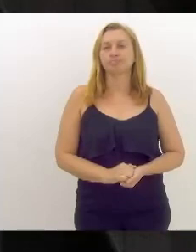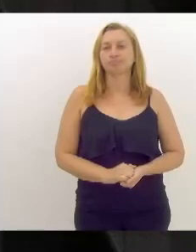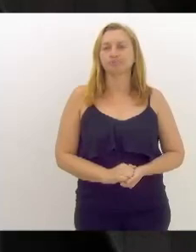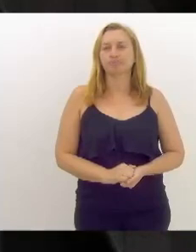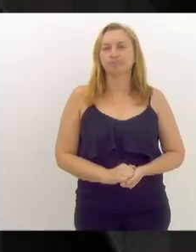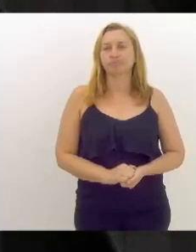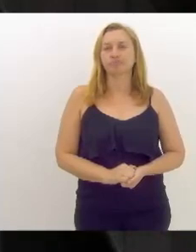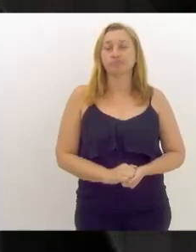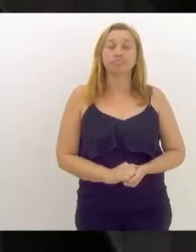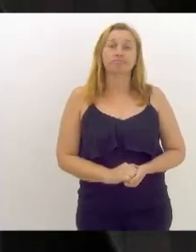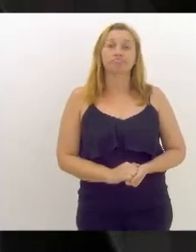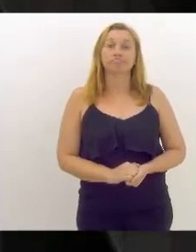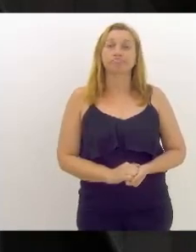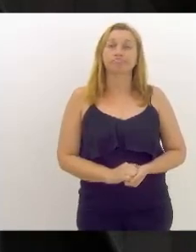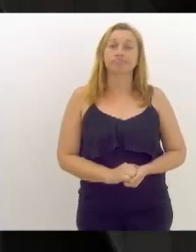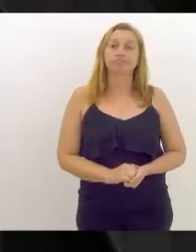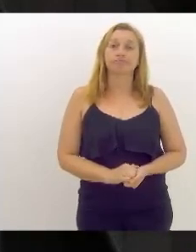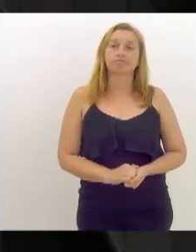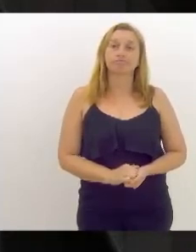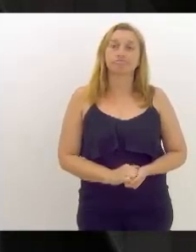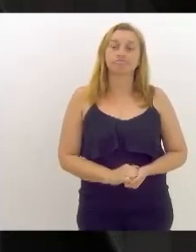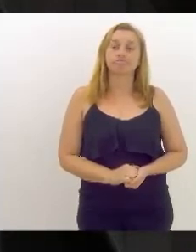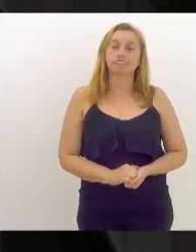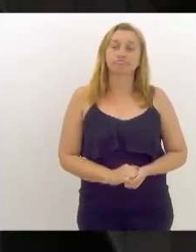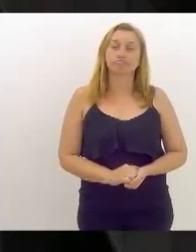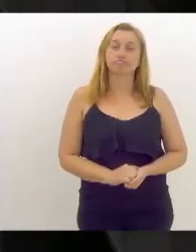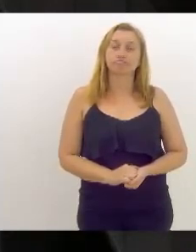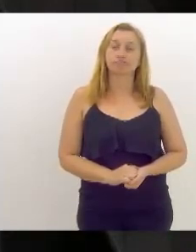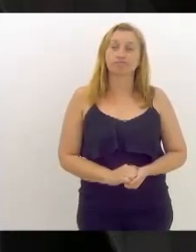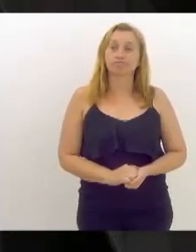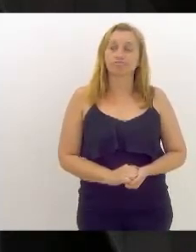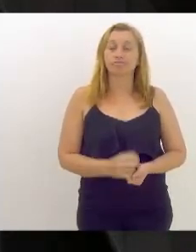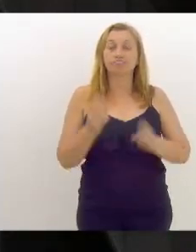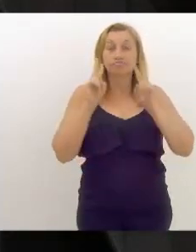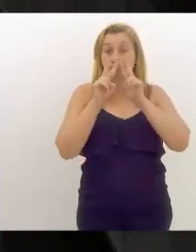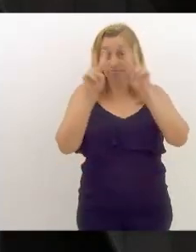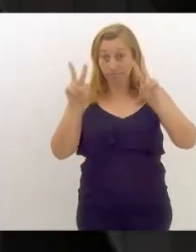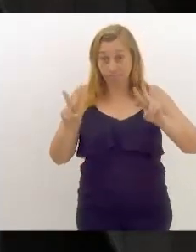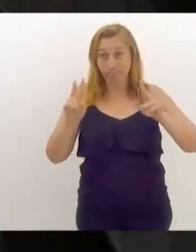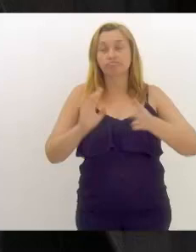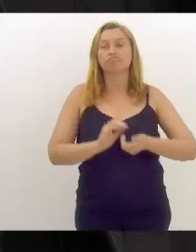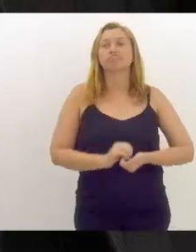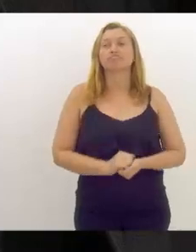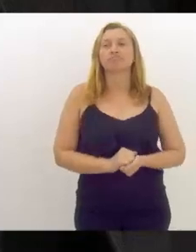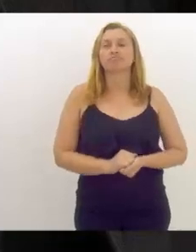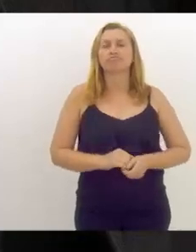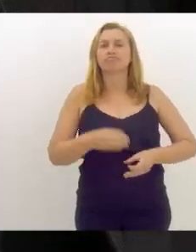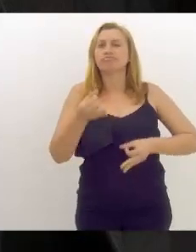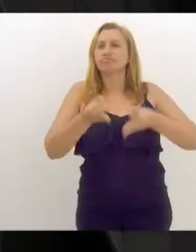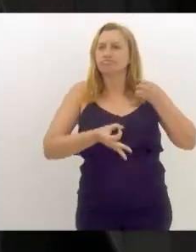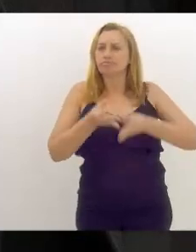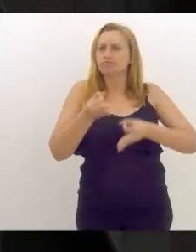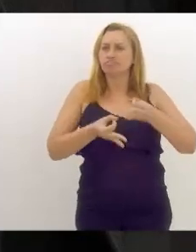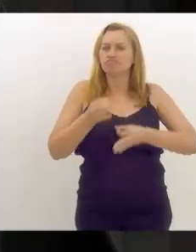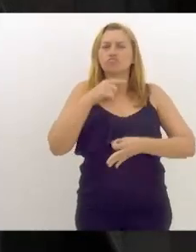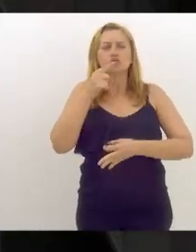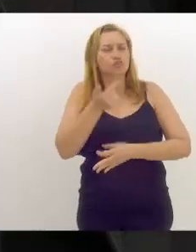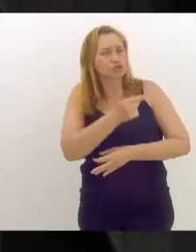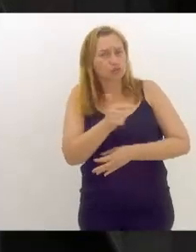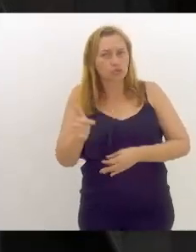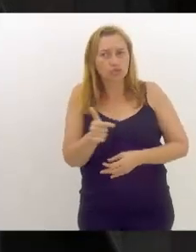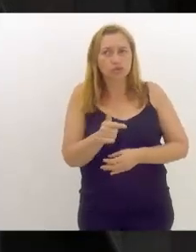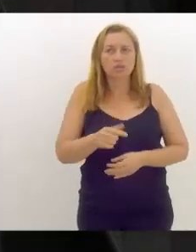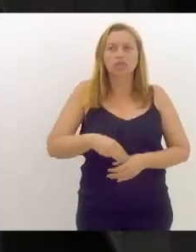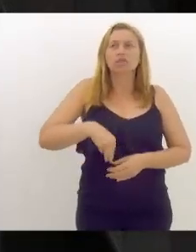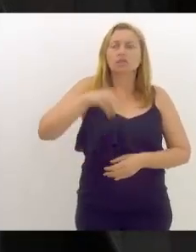É uma proposição que, sob o ponto de vista de justiça, ninguém tem dúvida. Quem